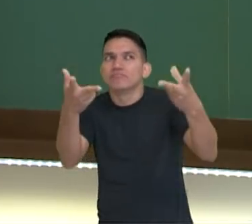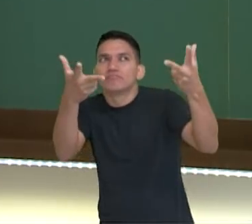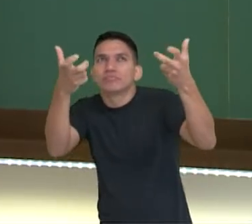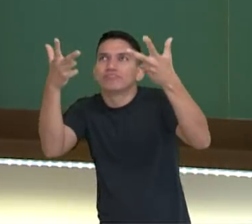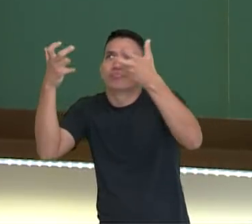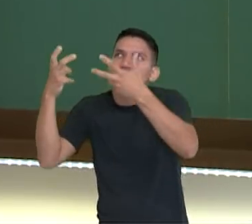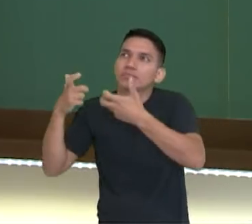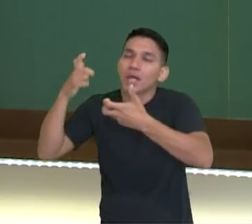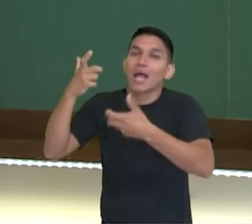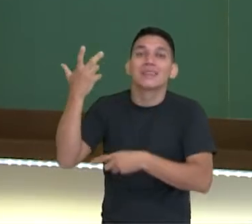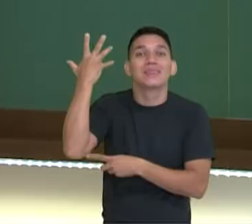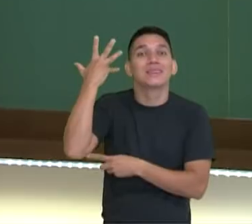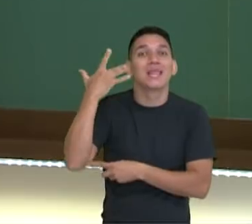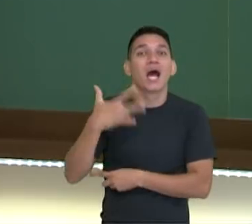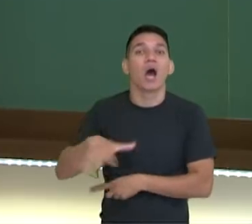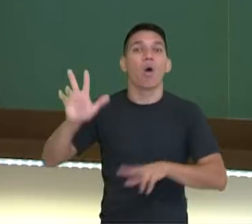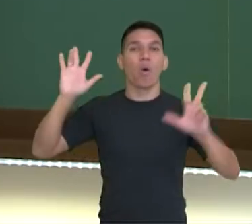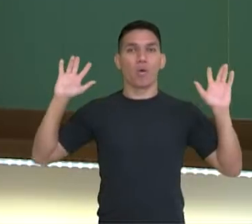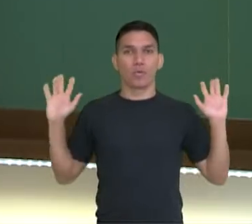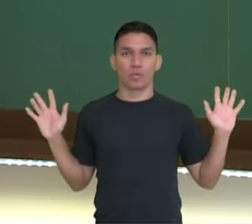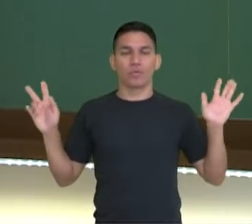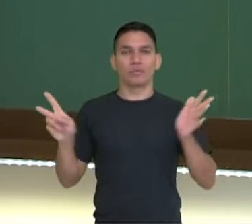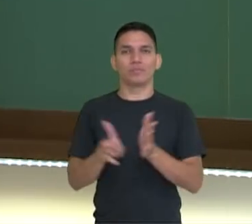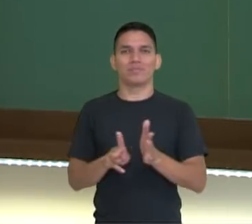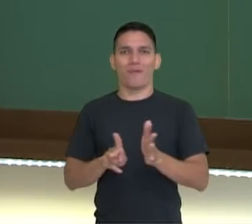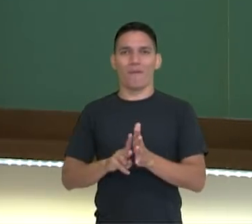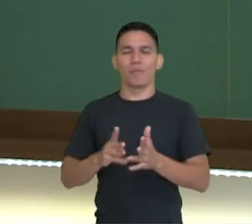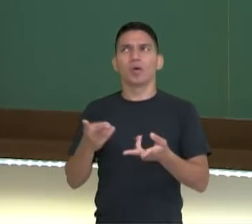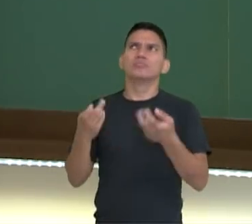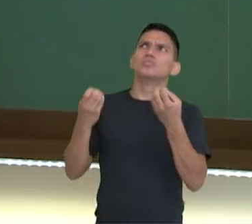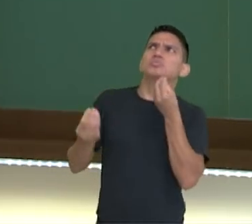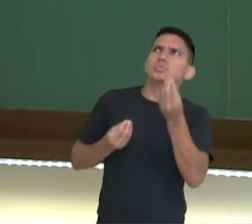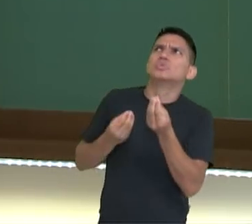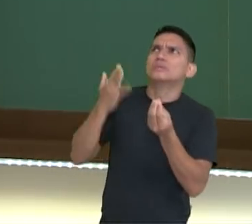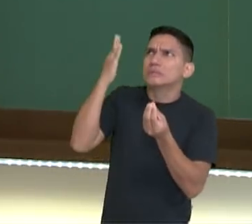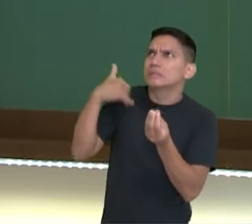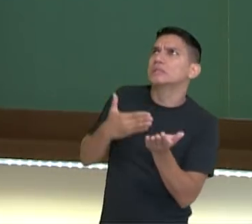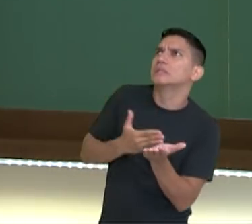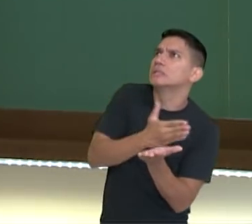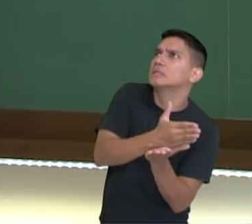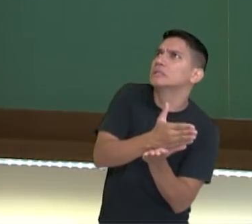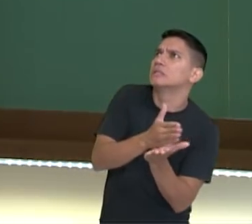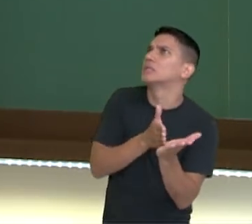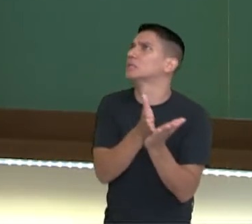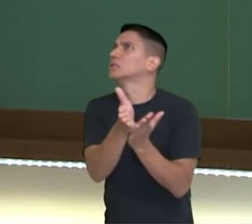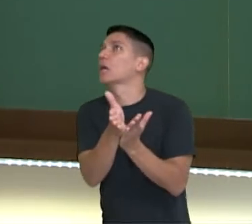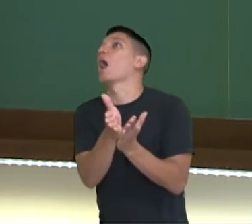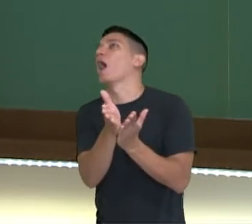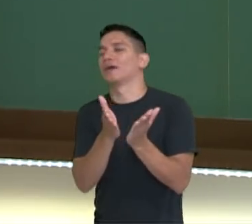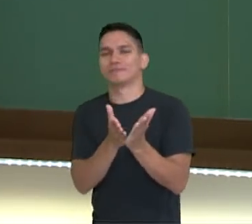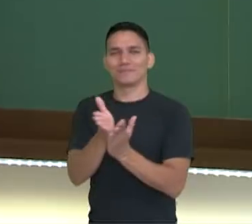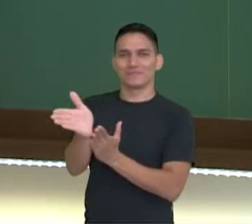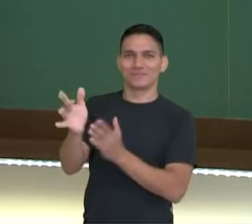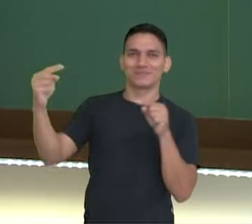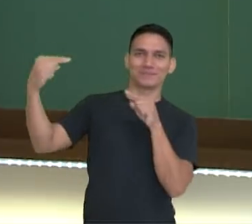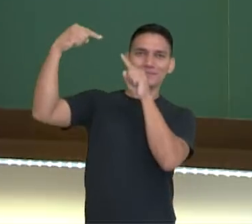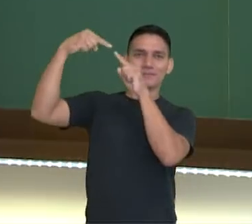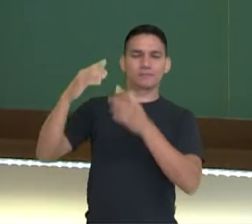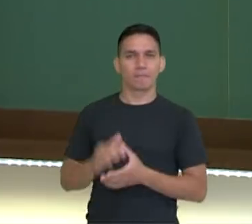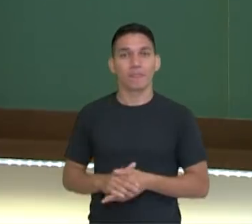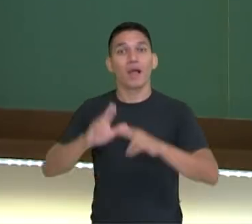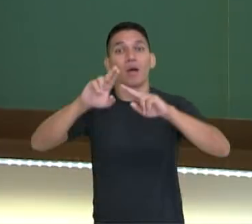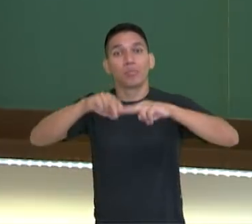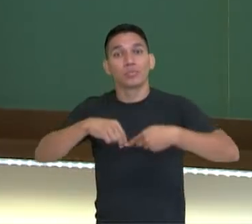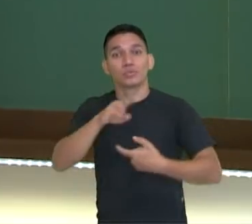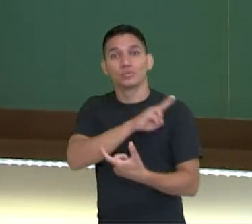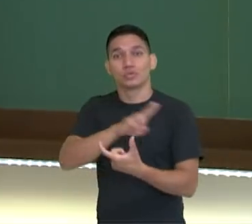e usar esses elementos naturais para se orientar no seu espaço ali de ocupação, né? E por isso que a gente usa então a